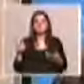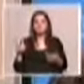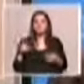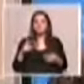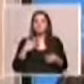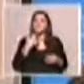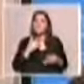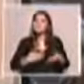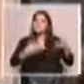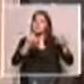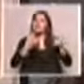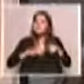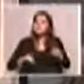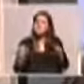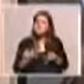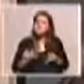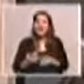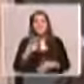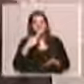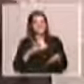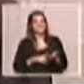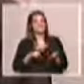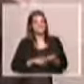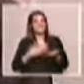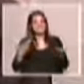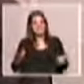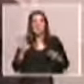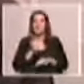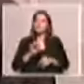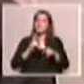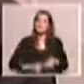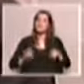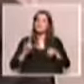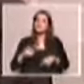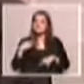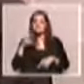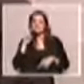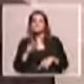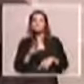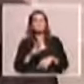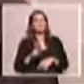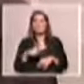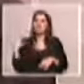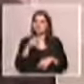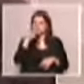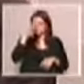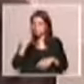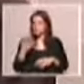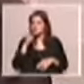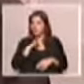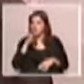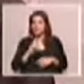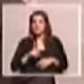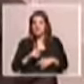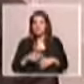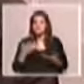bocadinho diferentes do normal, não é? É verdade. São, sobretudo, uma outra maneira de vermos o esforço que todos nós fazemos quando colocamos as